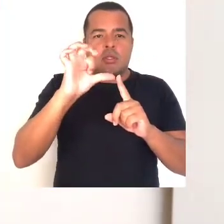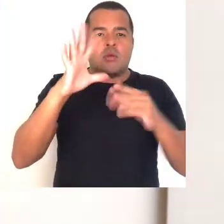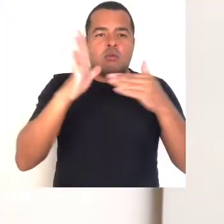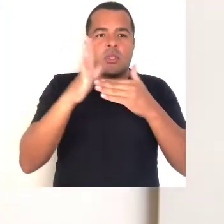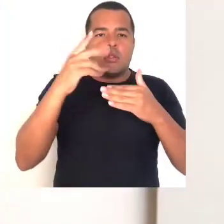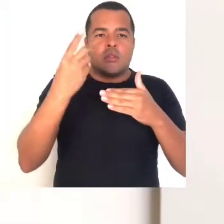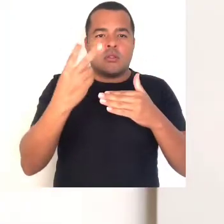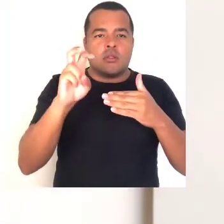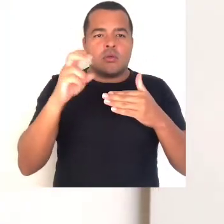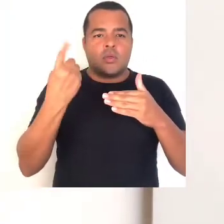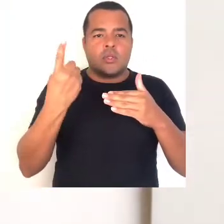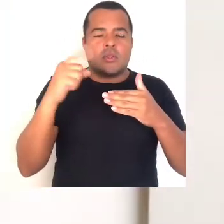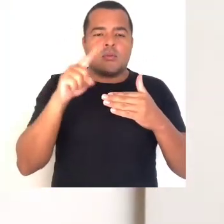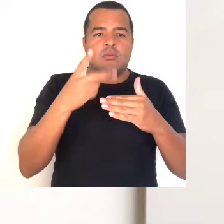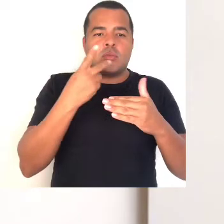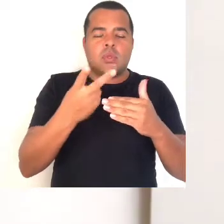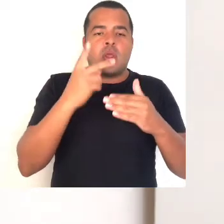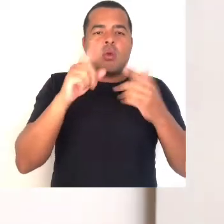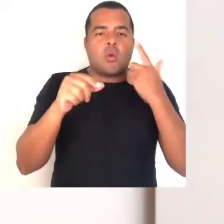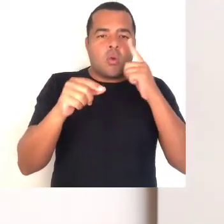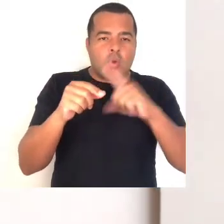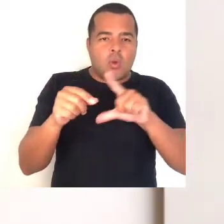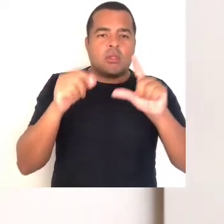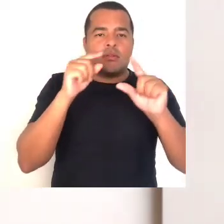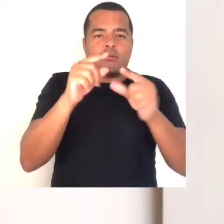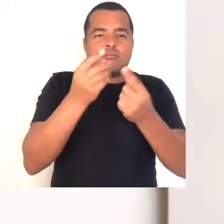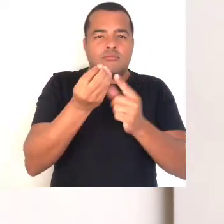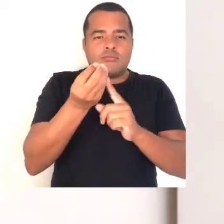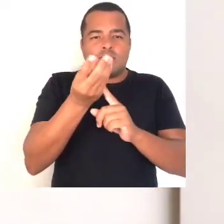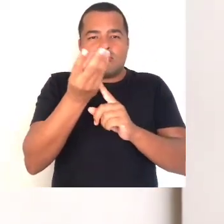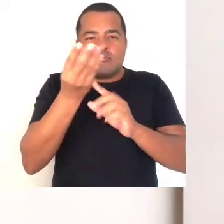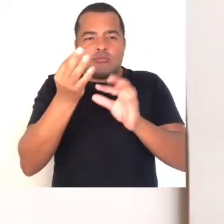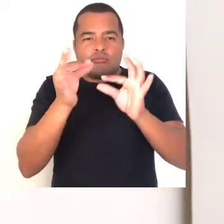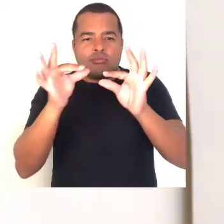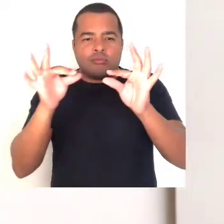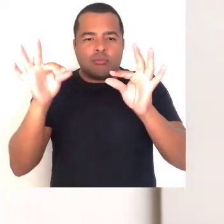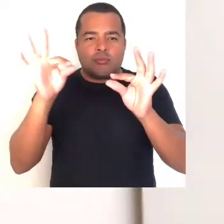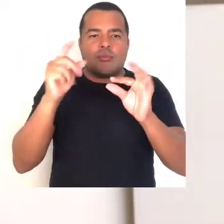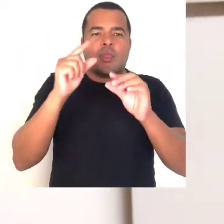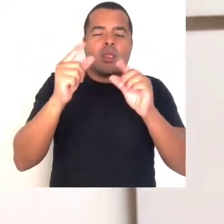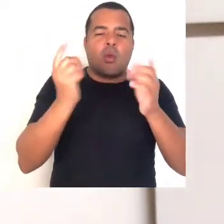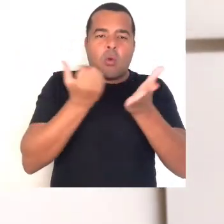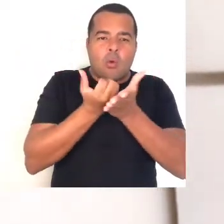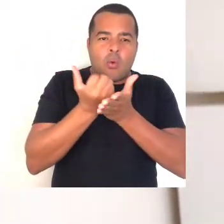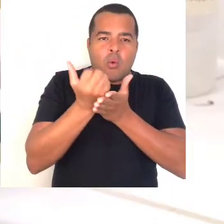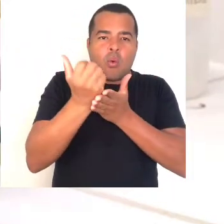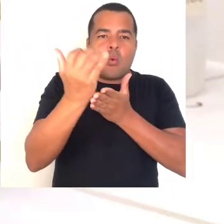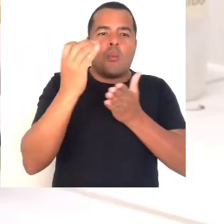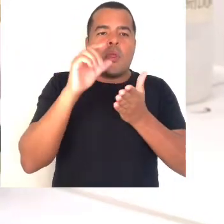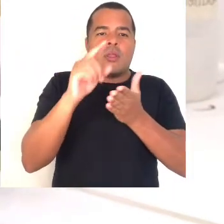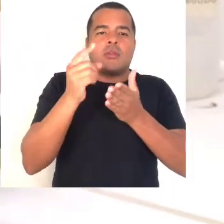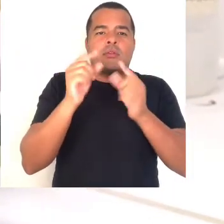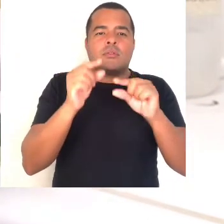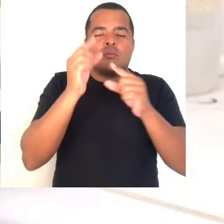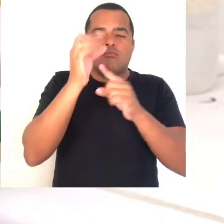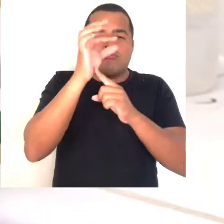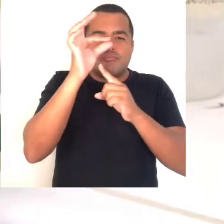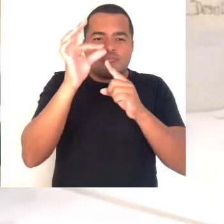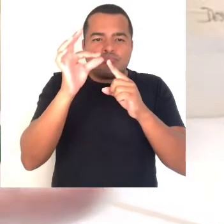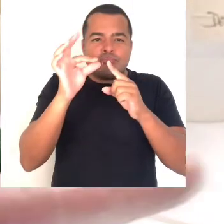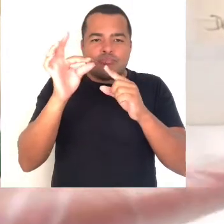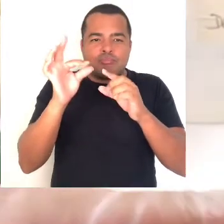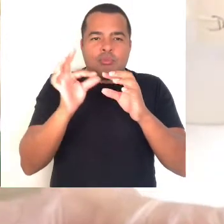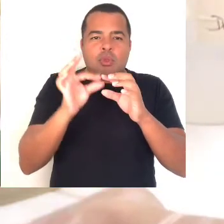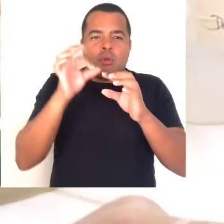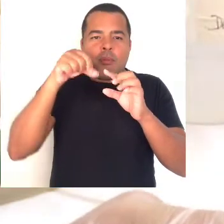já está chegando na faixa de 49 a 51 e o material começa a ser destilado. Bem, pessoal, olha